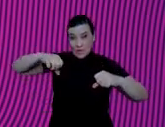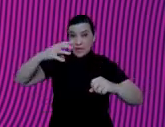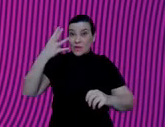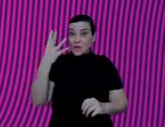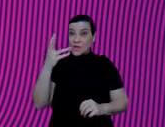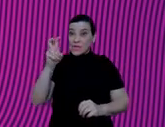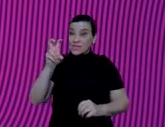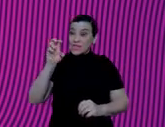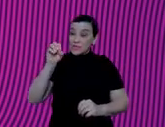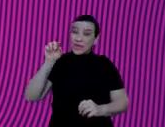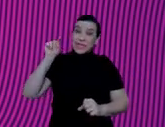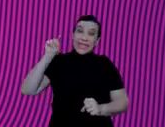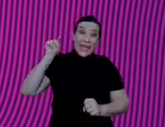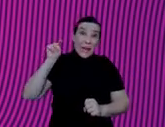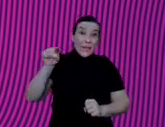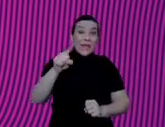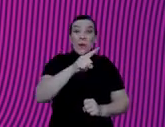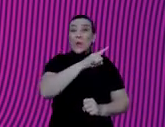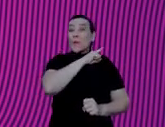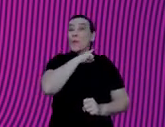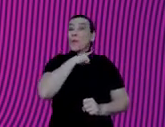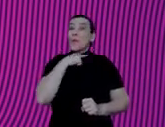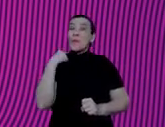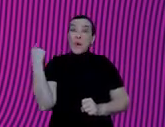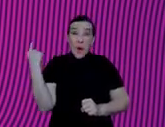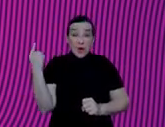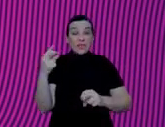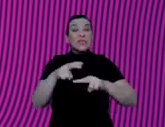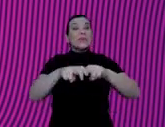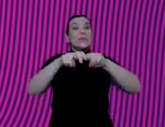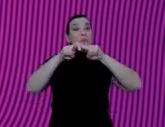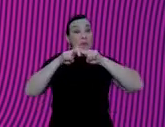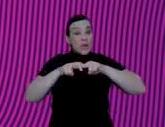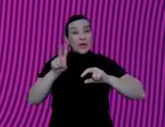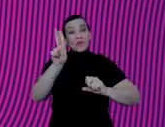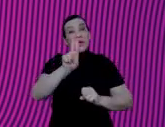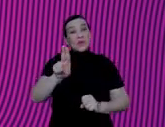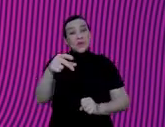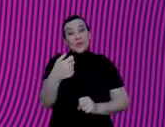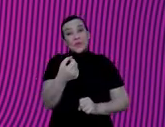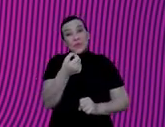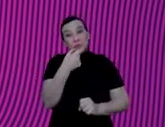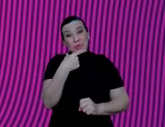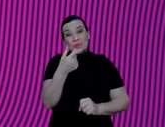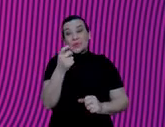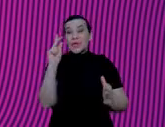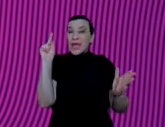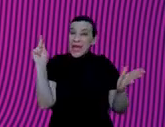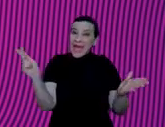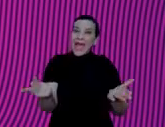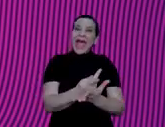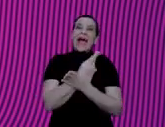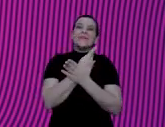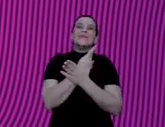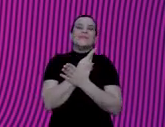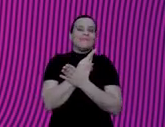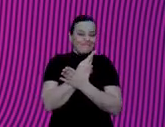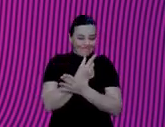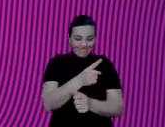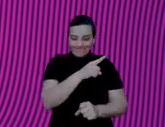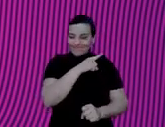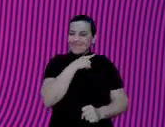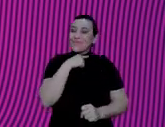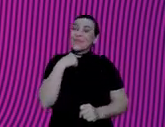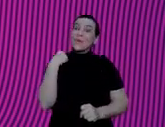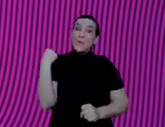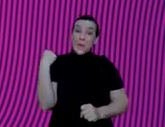mortes relacionadas ao uso de opioides legais e ilegais nos Estados Unidos. Essas mortes são sempre por quadros de overdose,